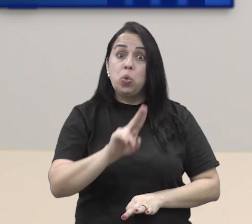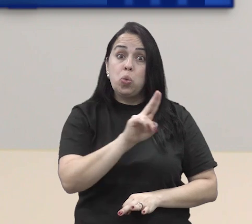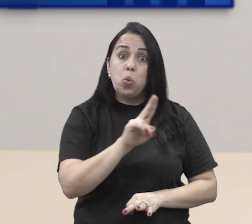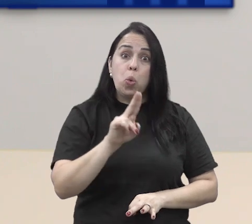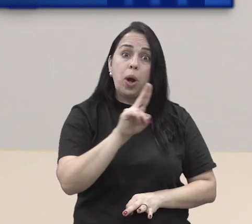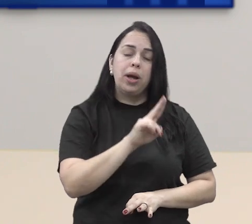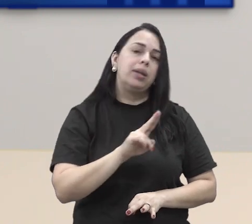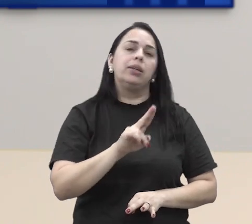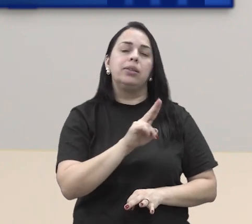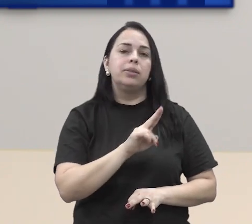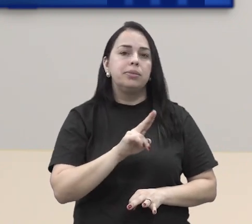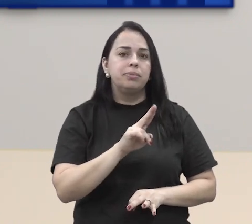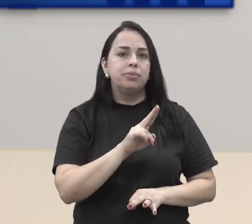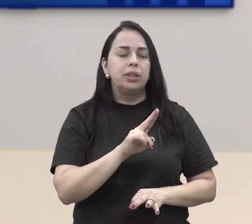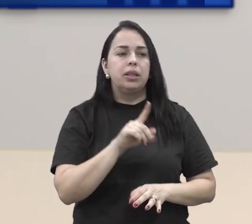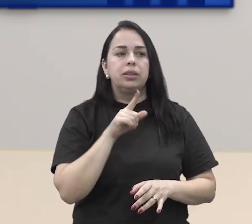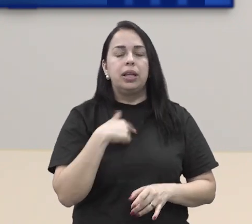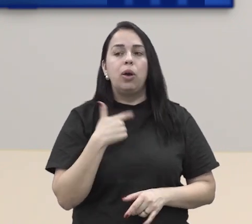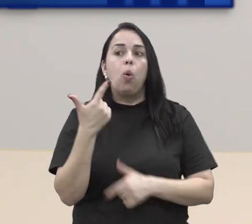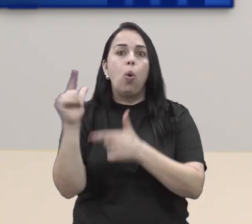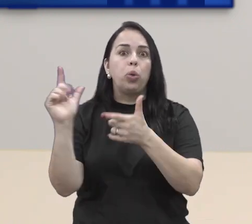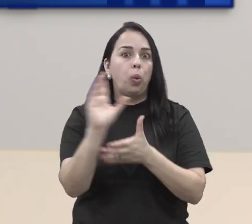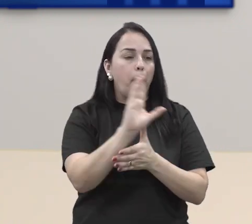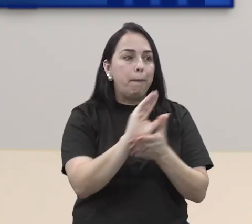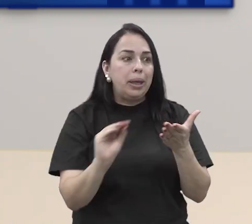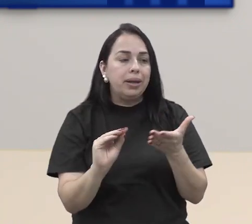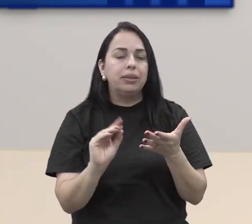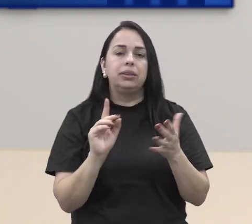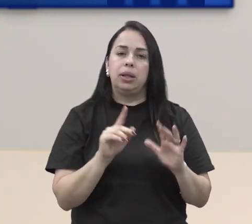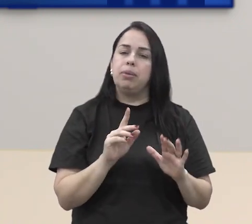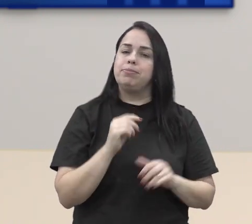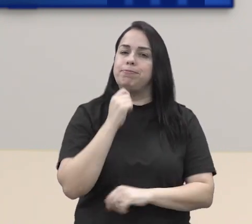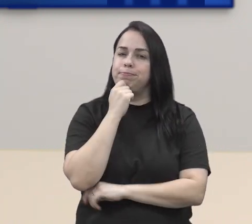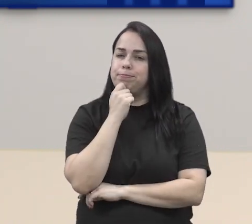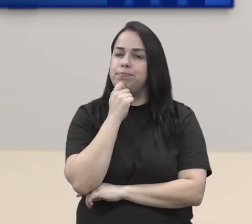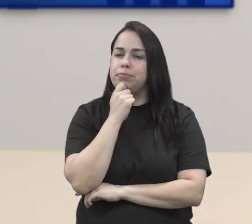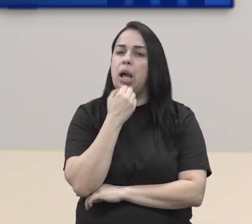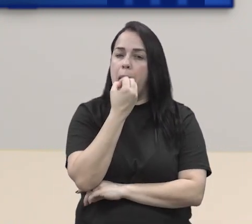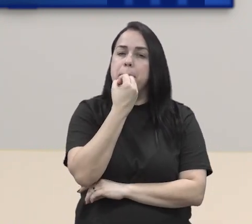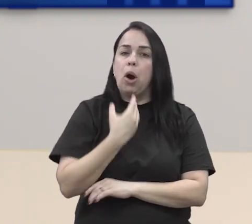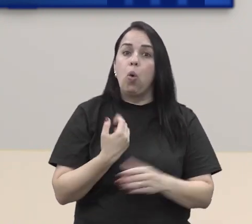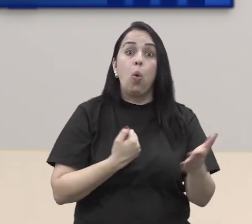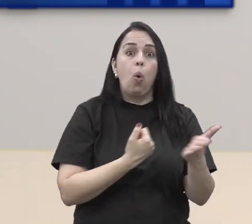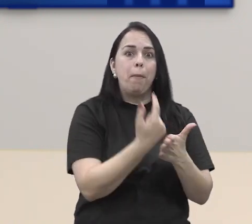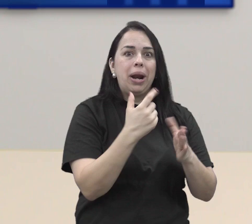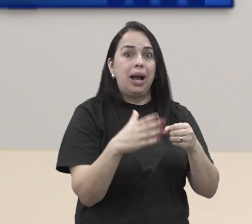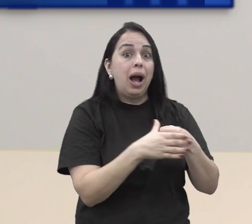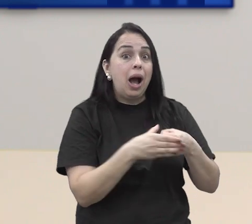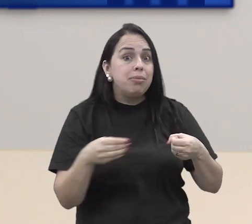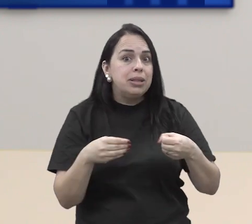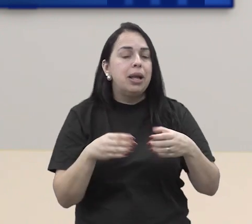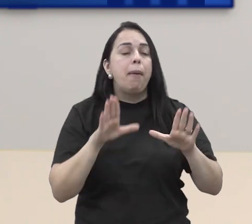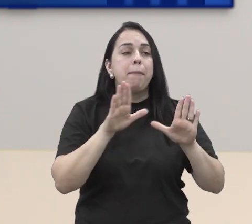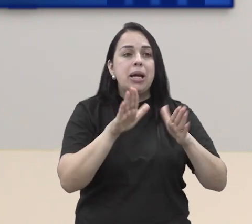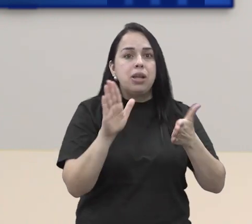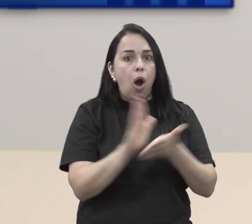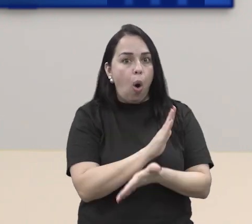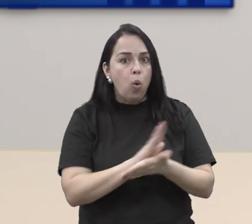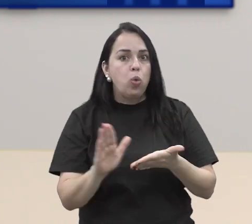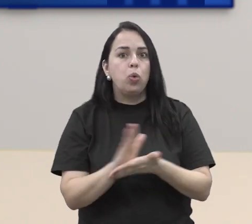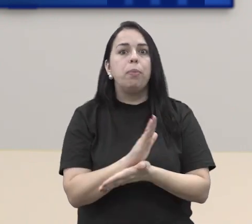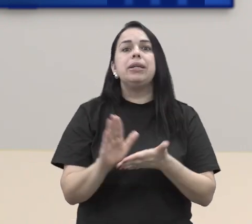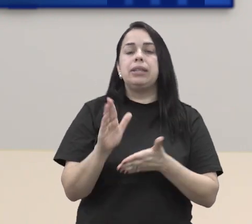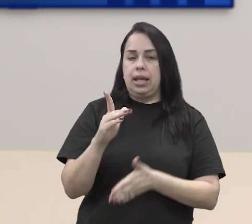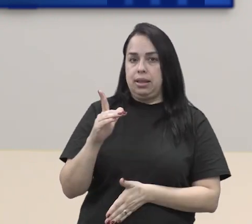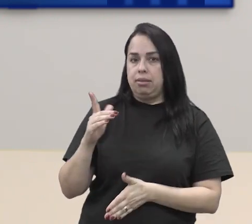se a patente não dá para ser quebrada ou copiada, então vale muito a pena você entrar na franquia. E nesse ponto tem algumas franquias